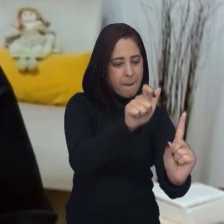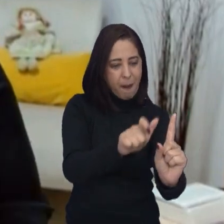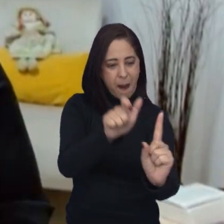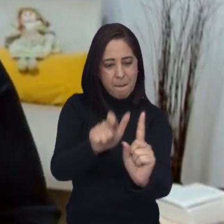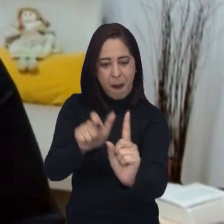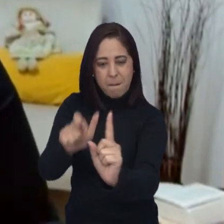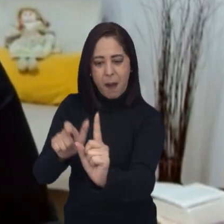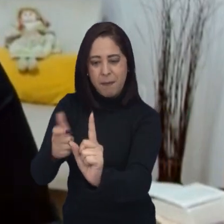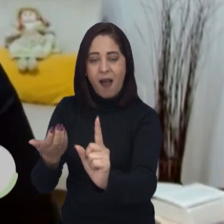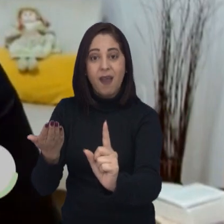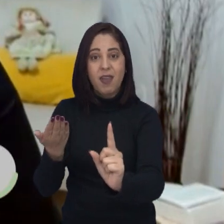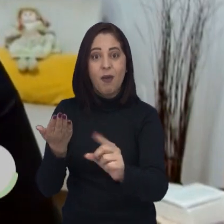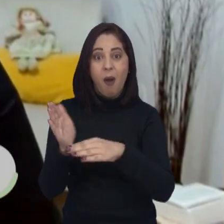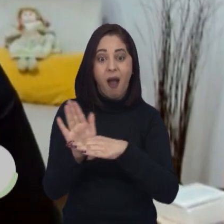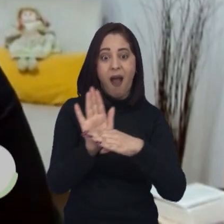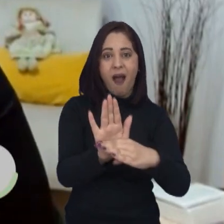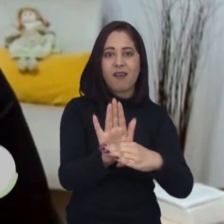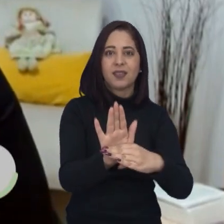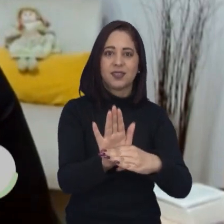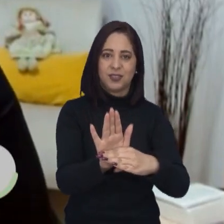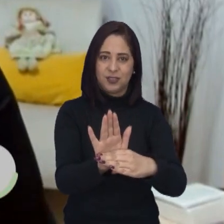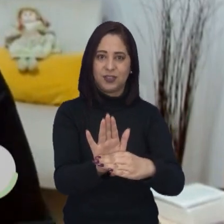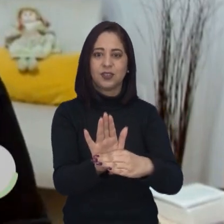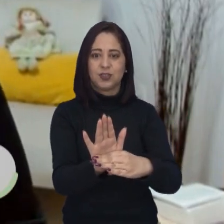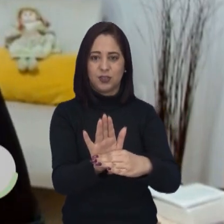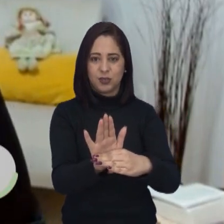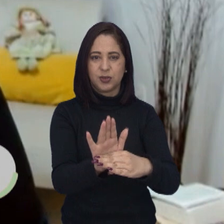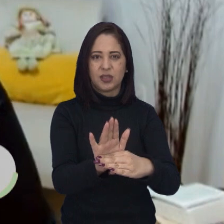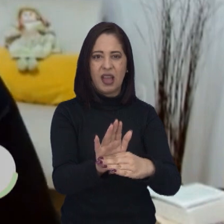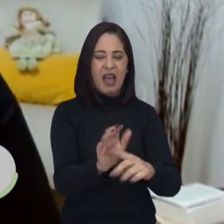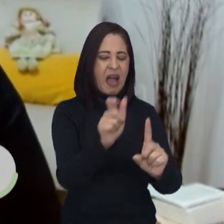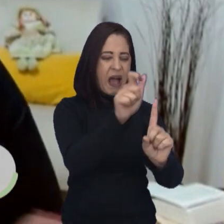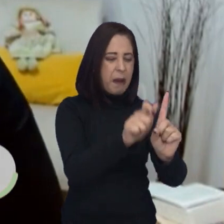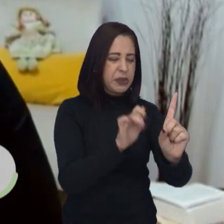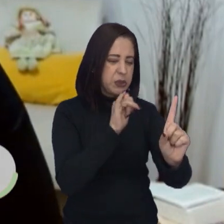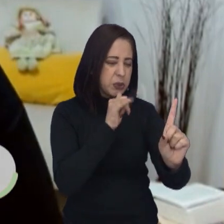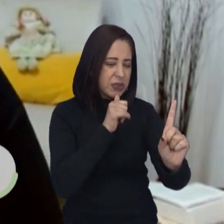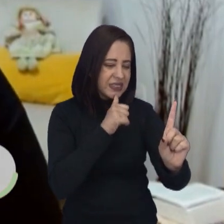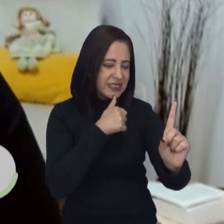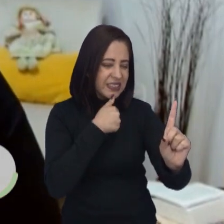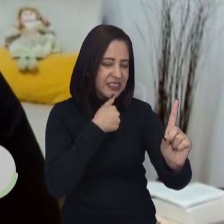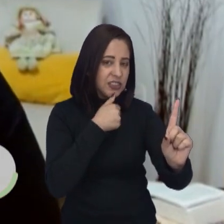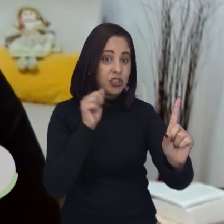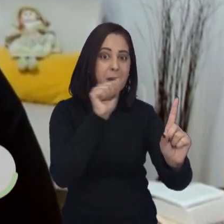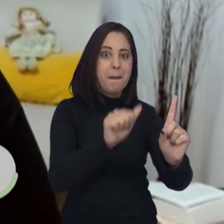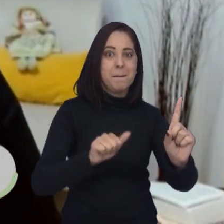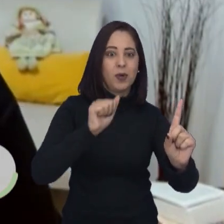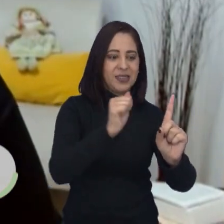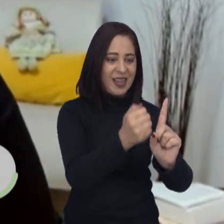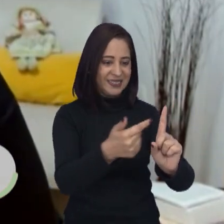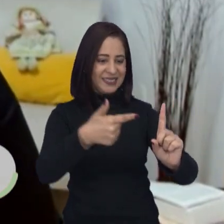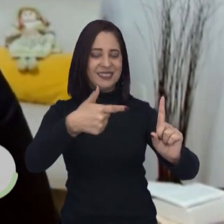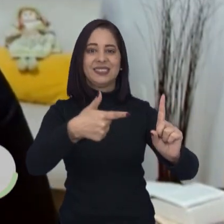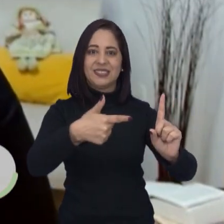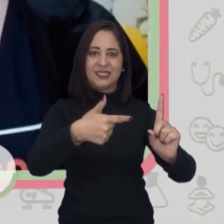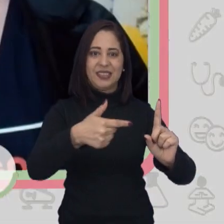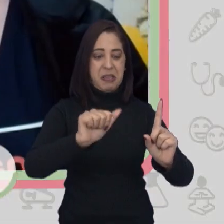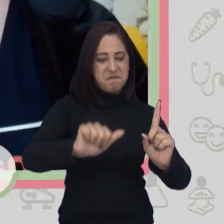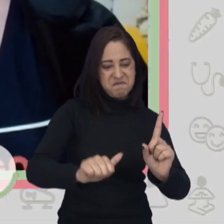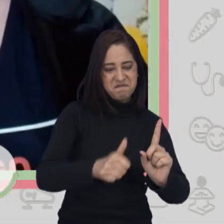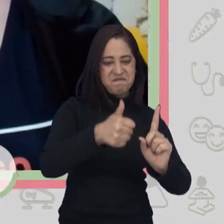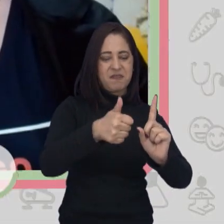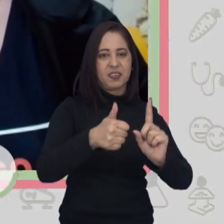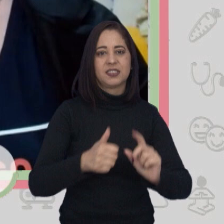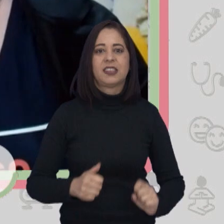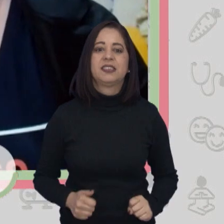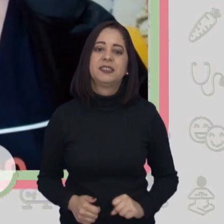desse lado sombrio, esse lado de tristeza e encontrar a luz que todos nós temos. Ai, que